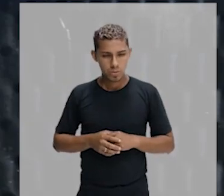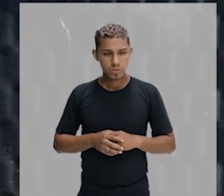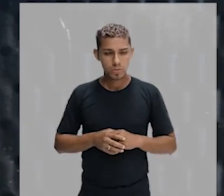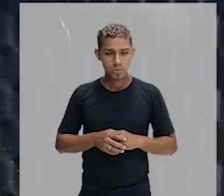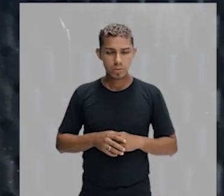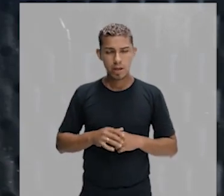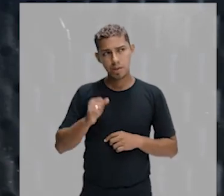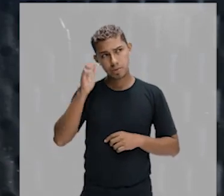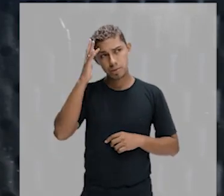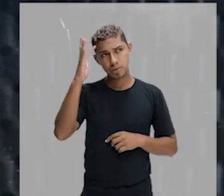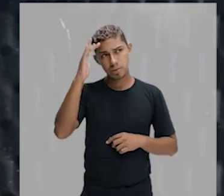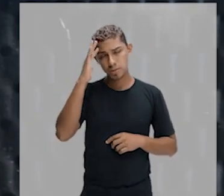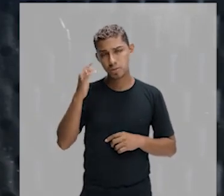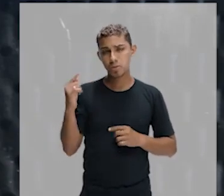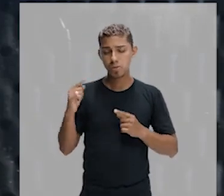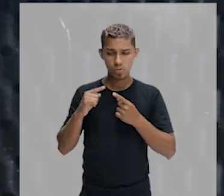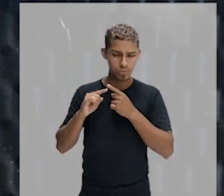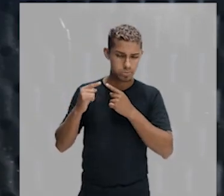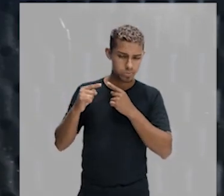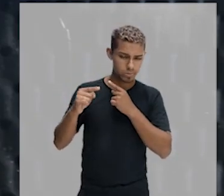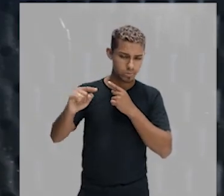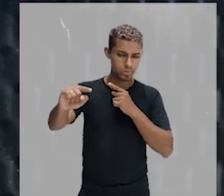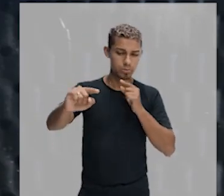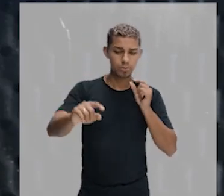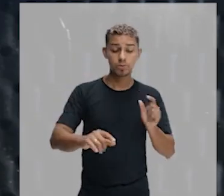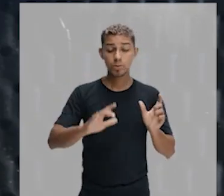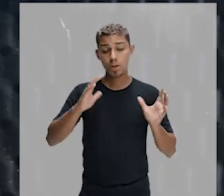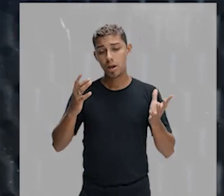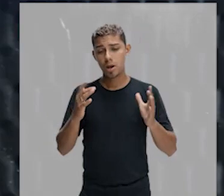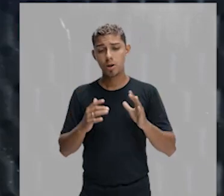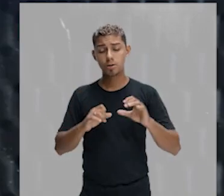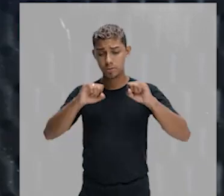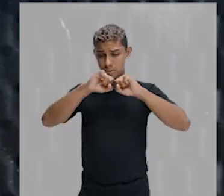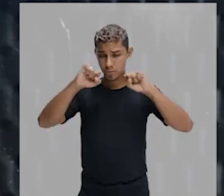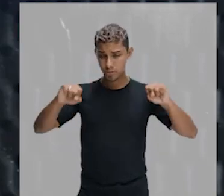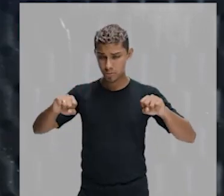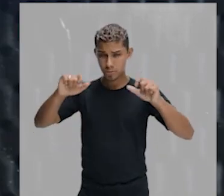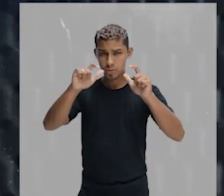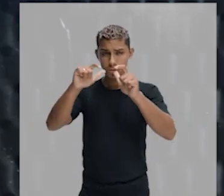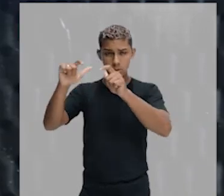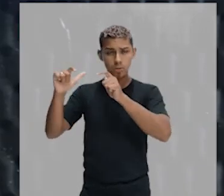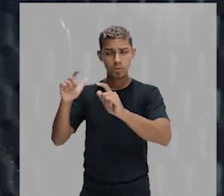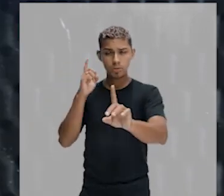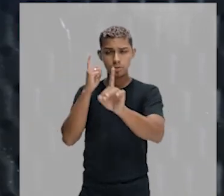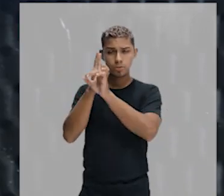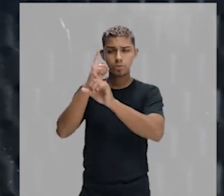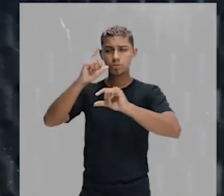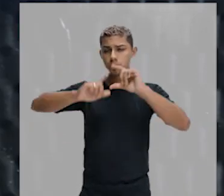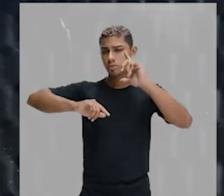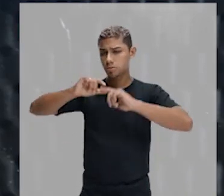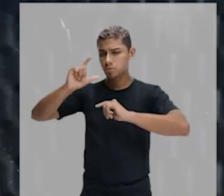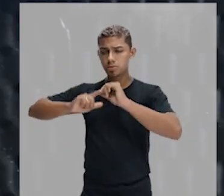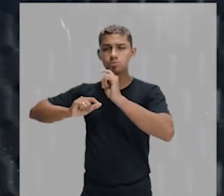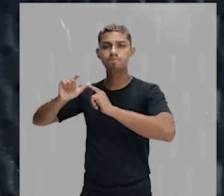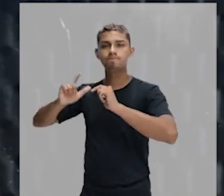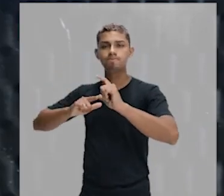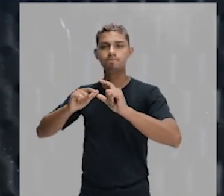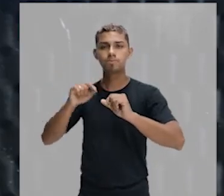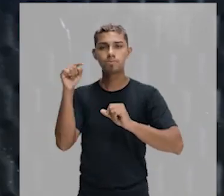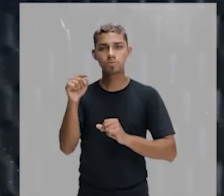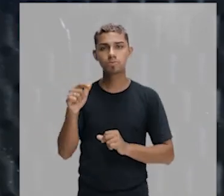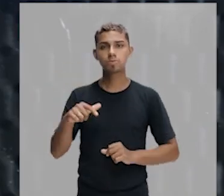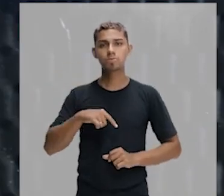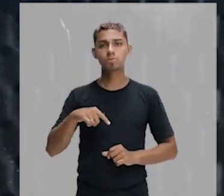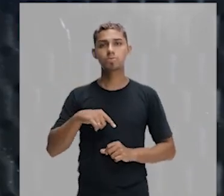certo? E a partir disso, para que se tenha um sistema de localização de estrela, não só de estrelas, mas para que tenha um sistema